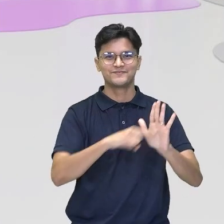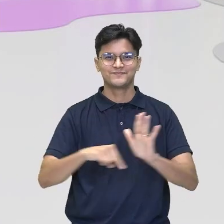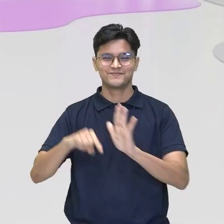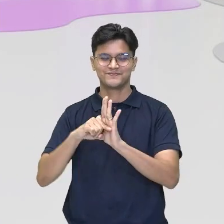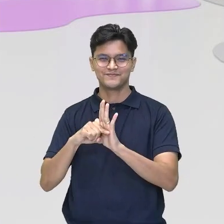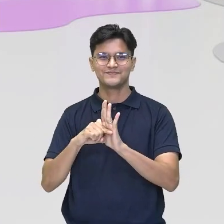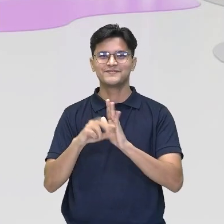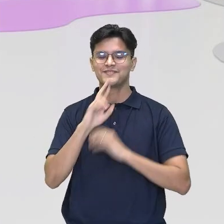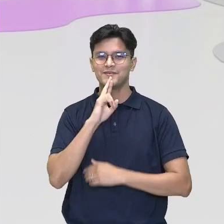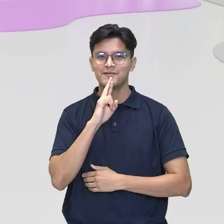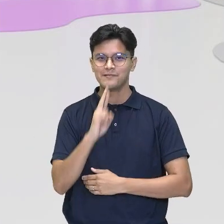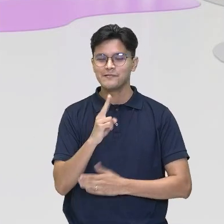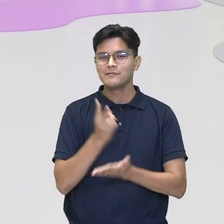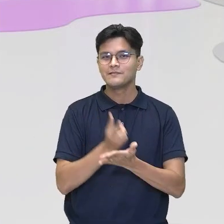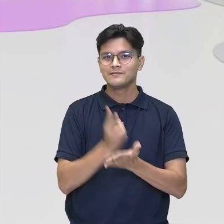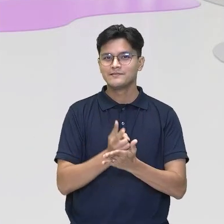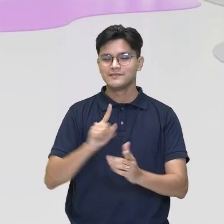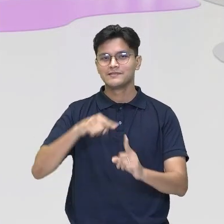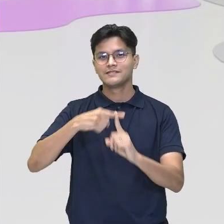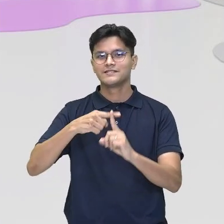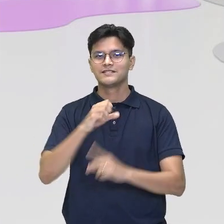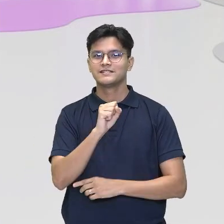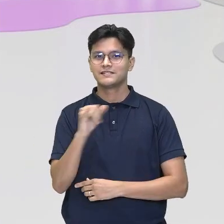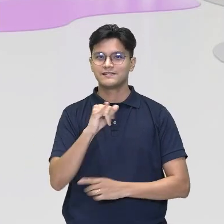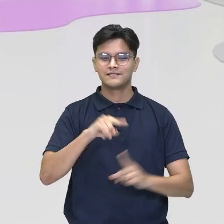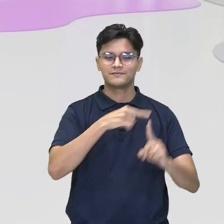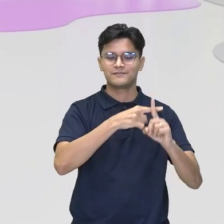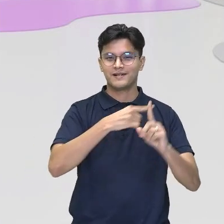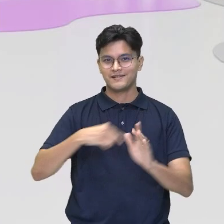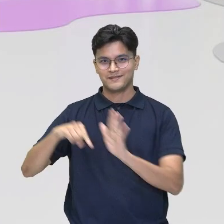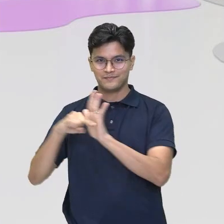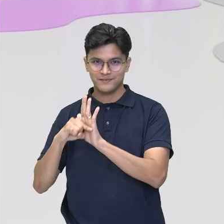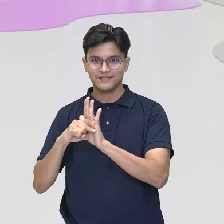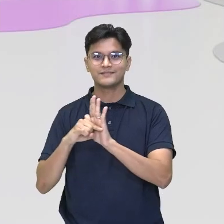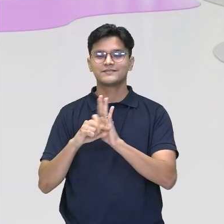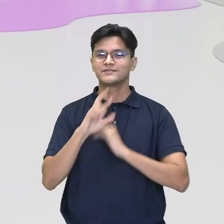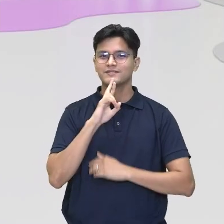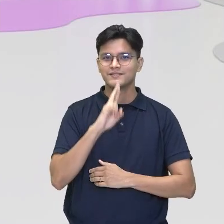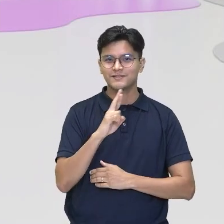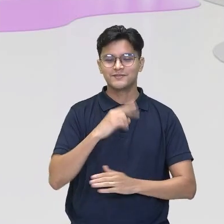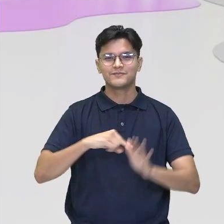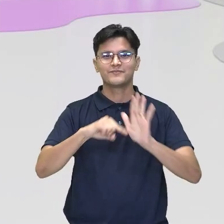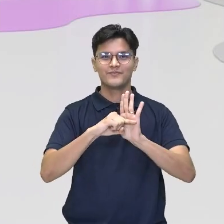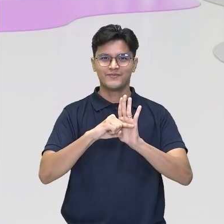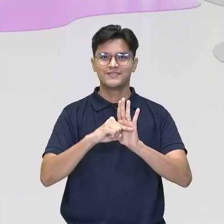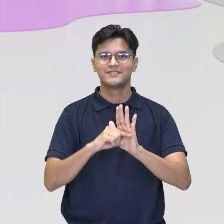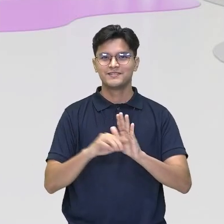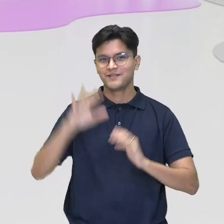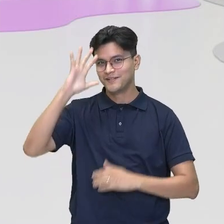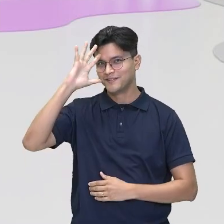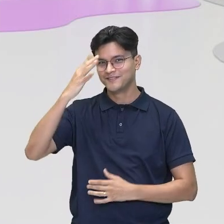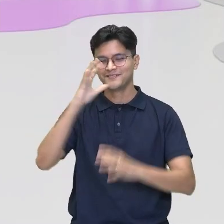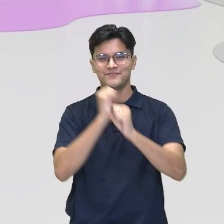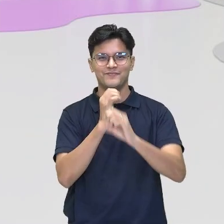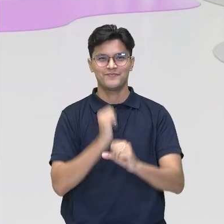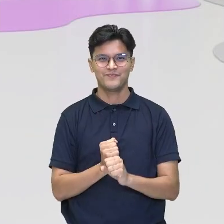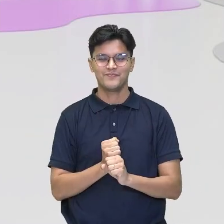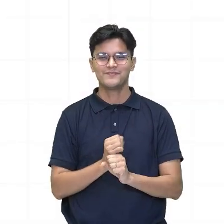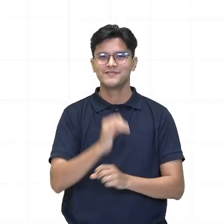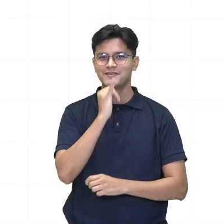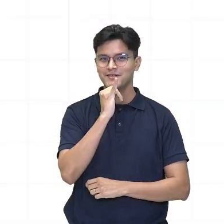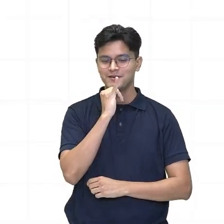os sinais forem diferentes, o resultado é negativo. Vamos resolver alguns exemplos para a gente fazer essa